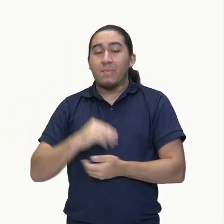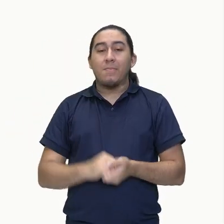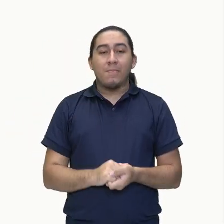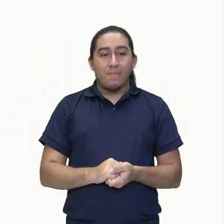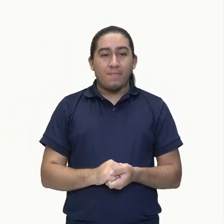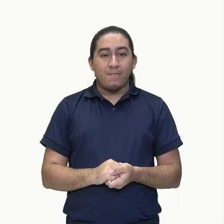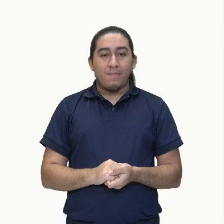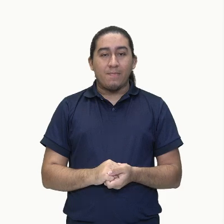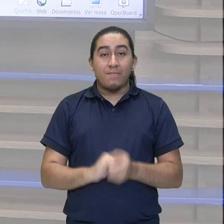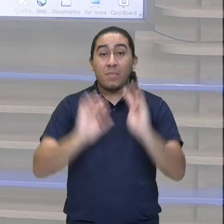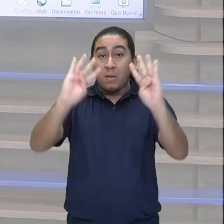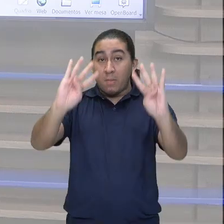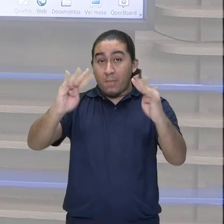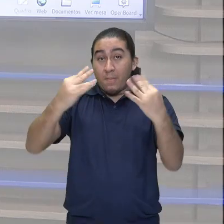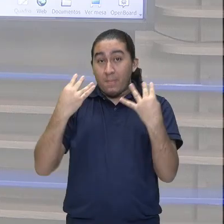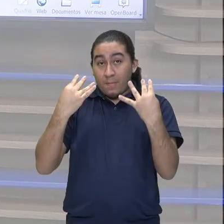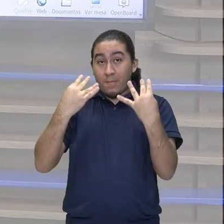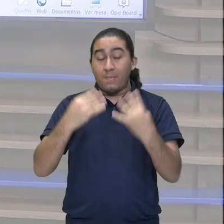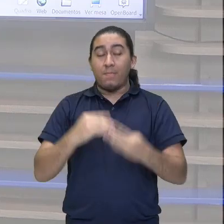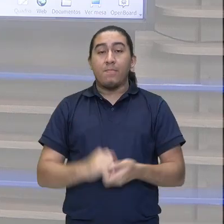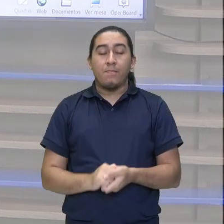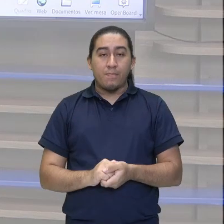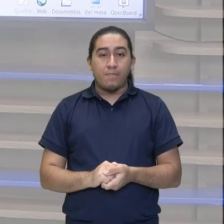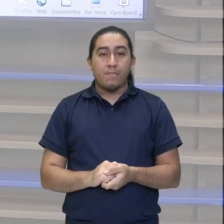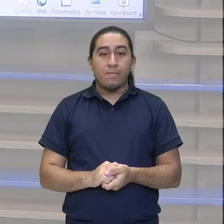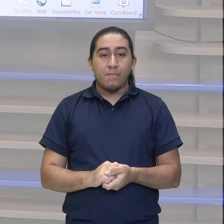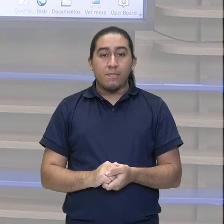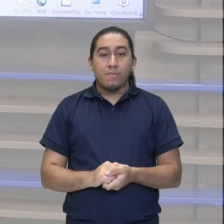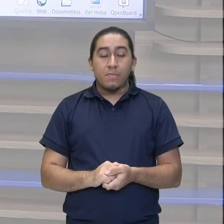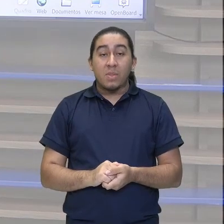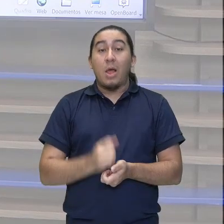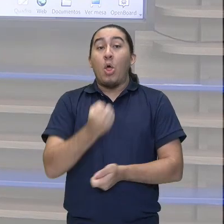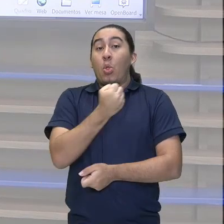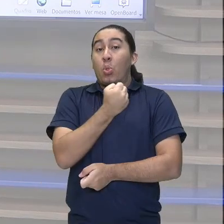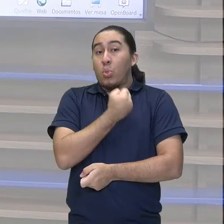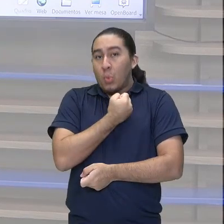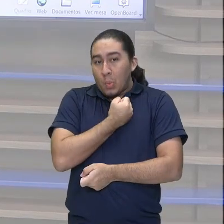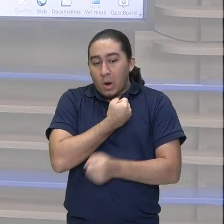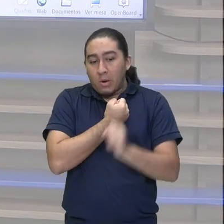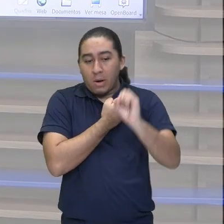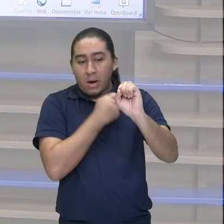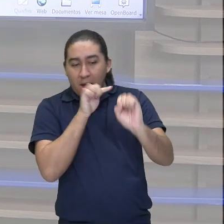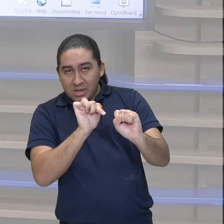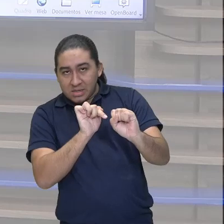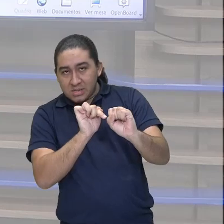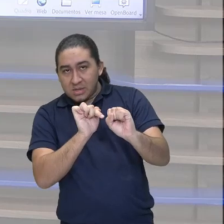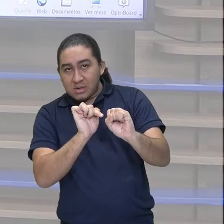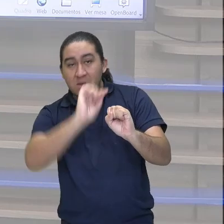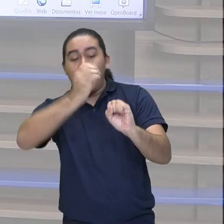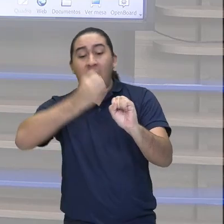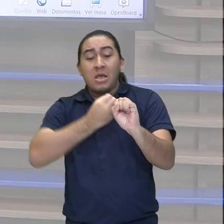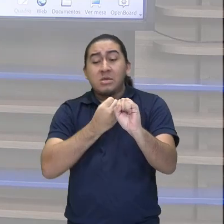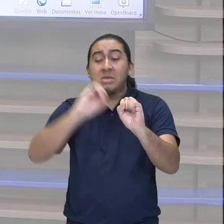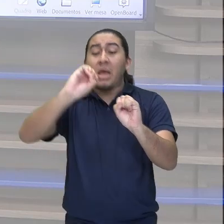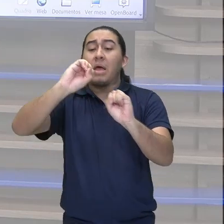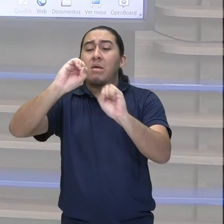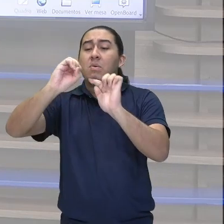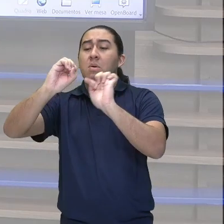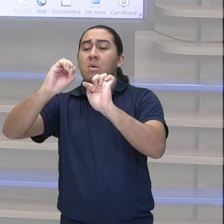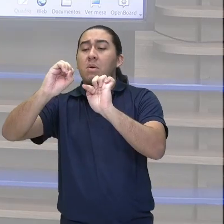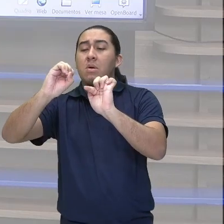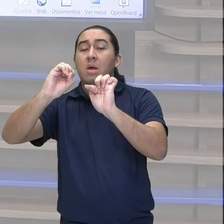Seguinte, todo número elevado a 0, o resultado vai ser sempre